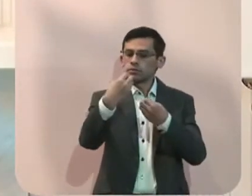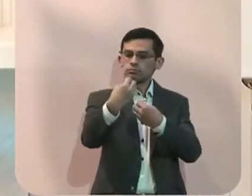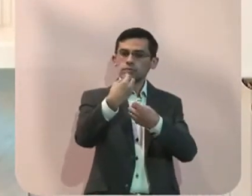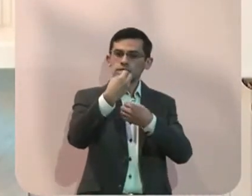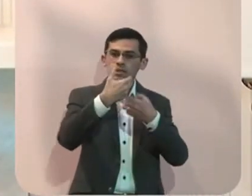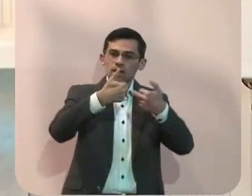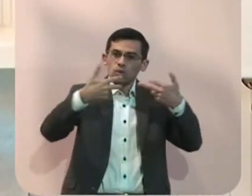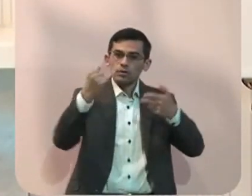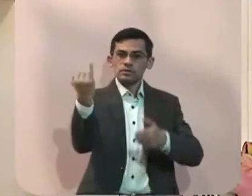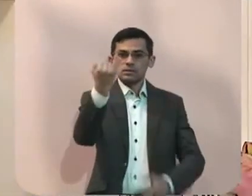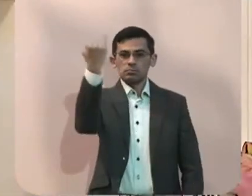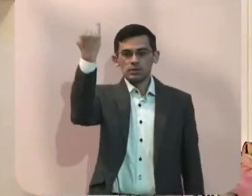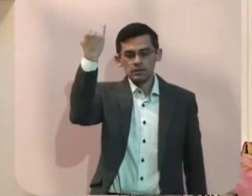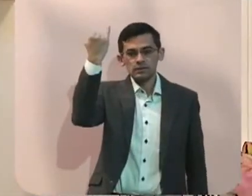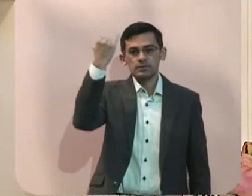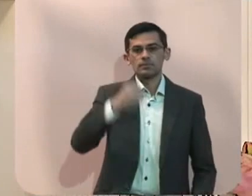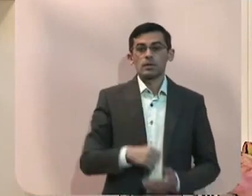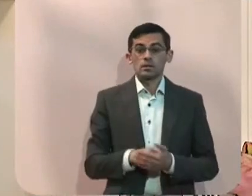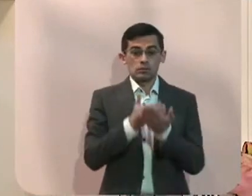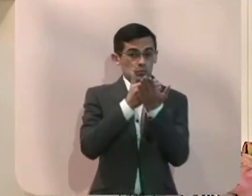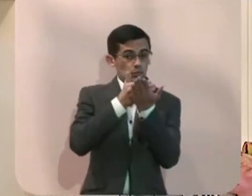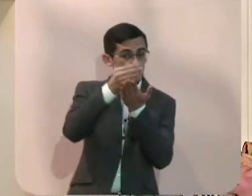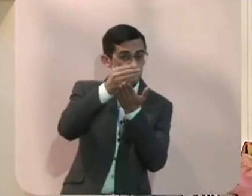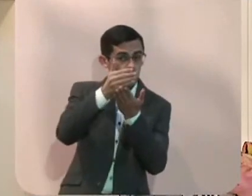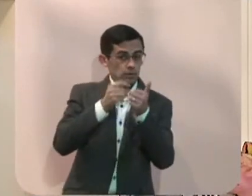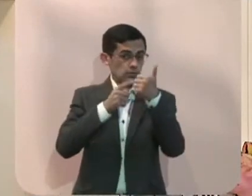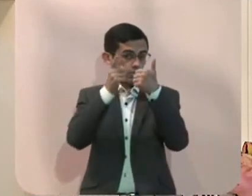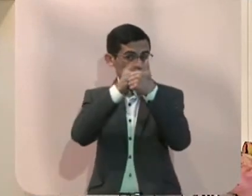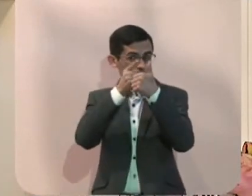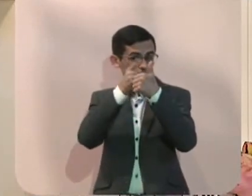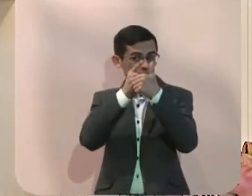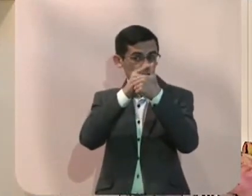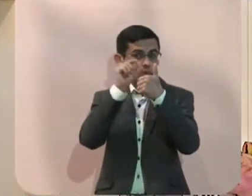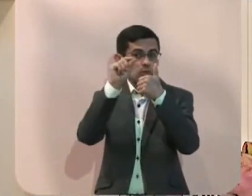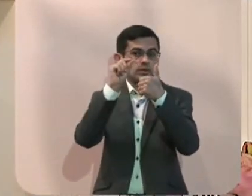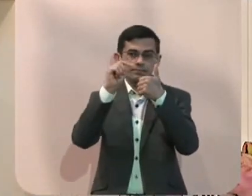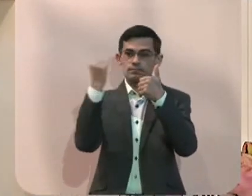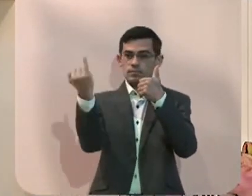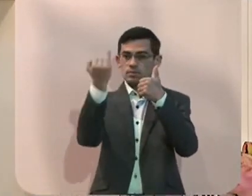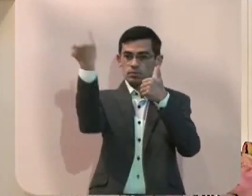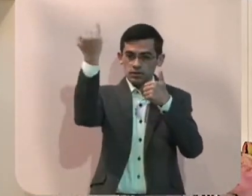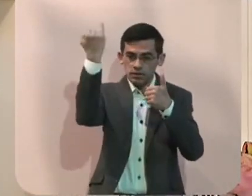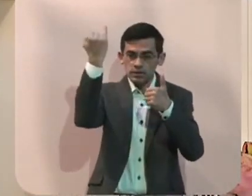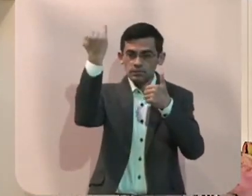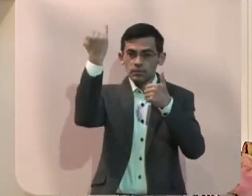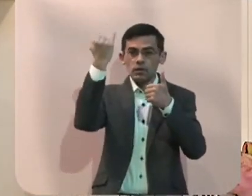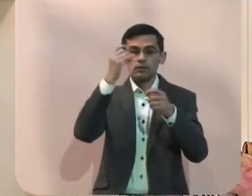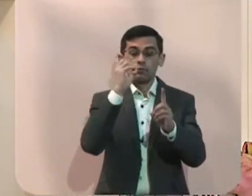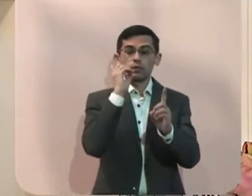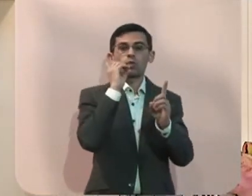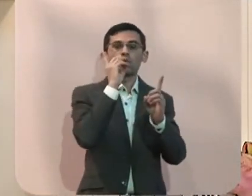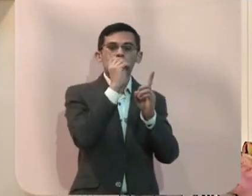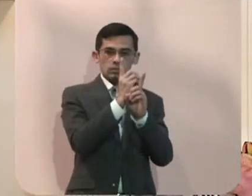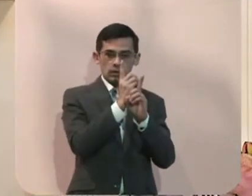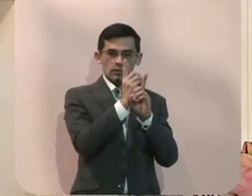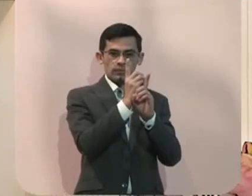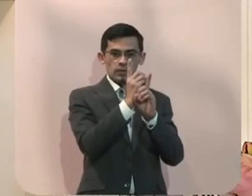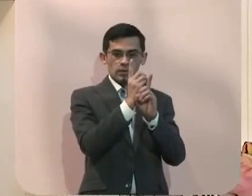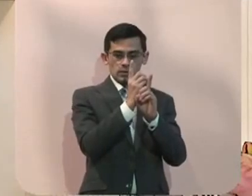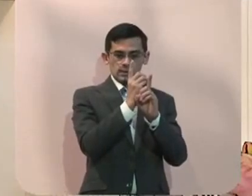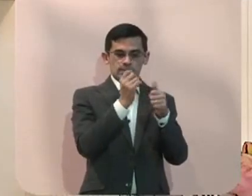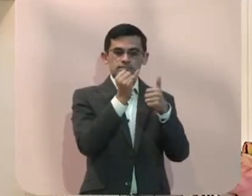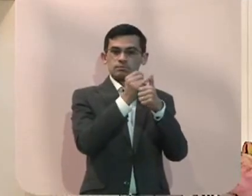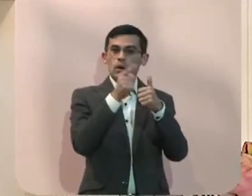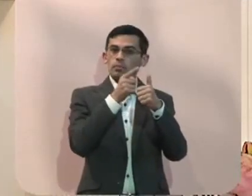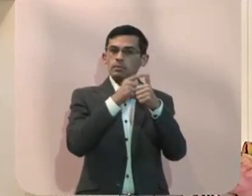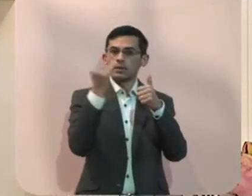algumas marcas de relevância. Eu vou começar com a primeira marca de relevância e vou encontrar essa primeira marca